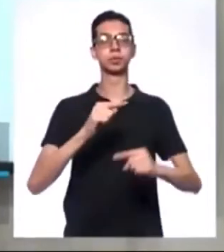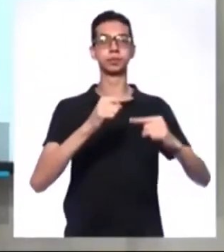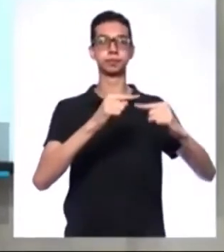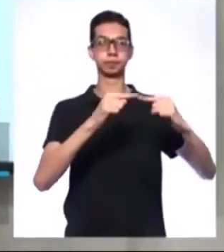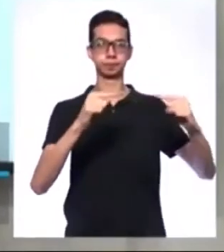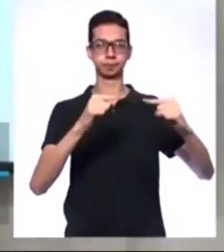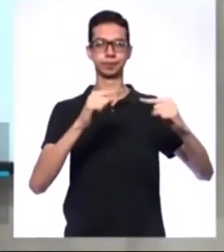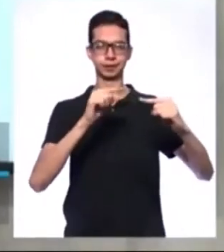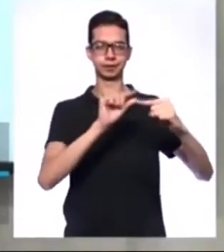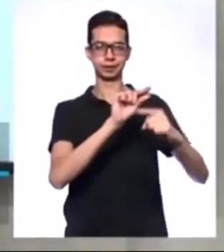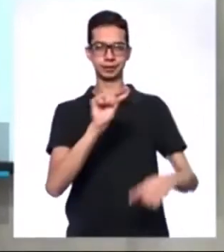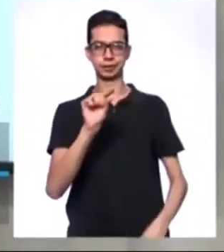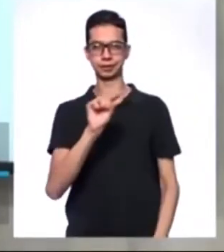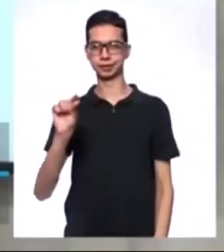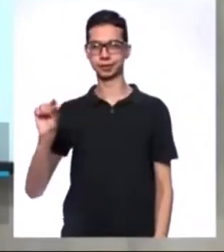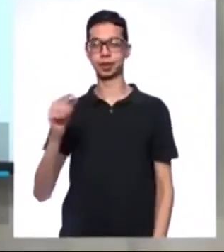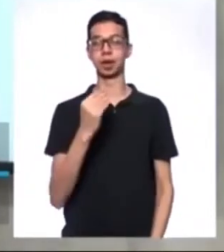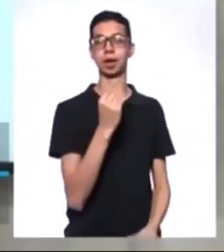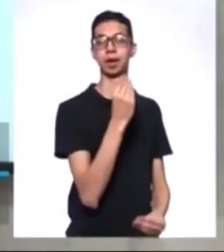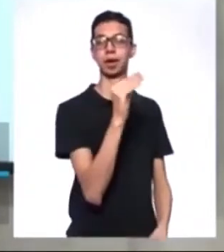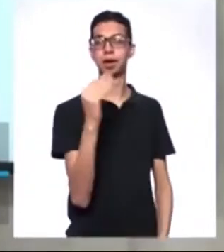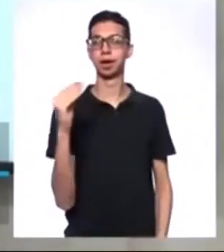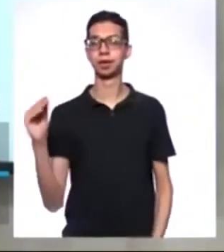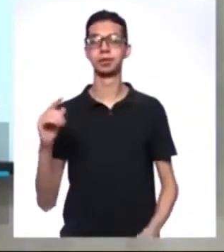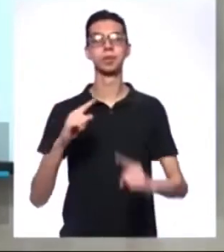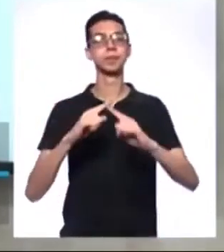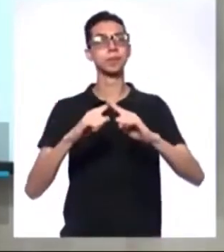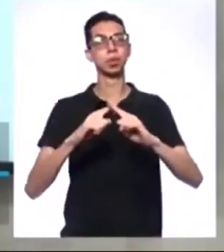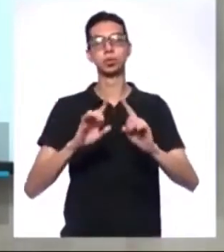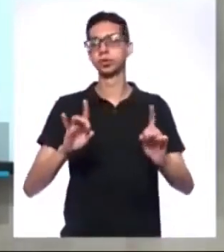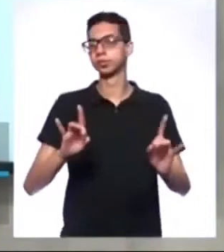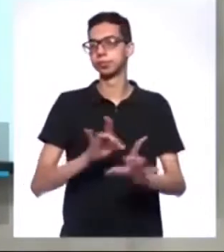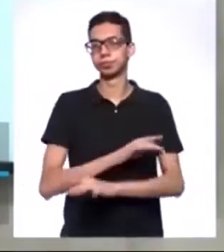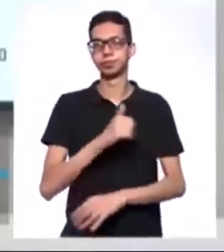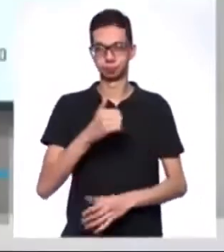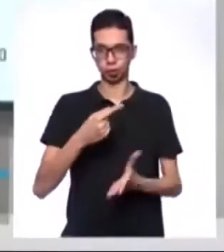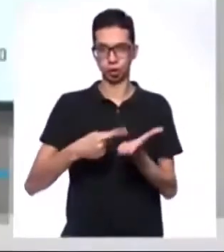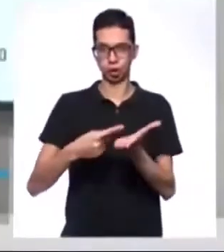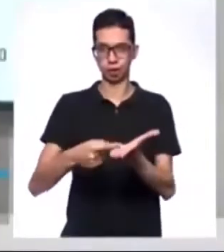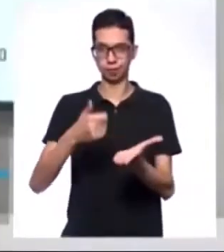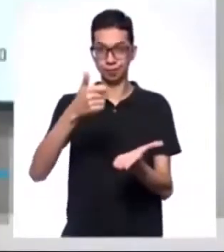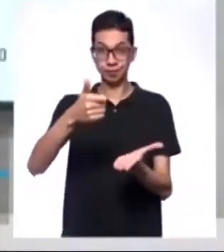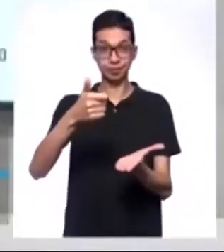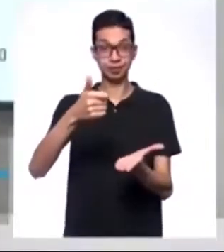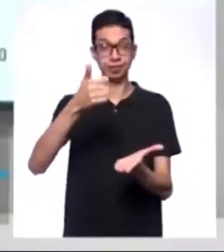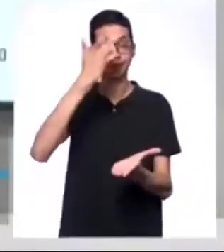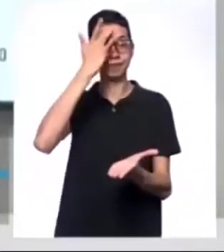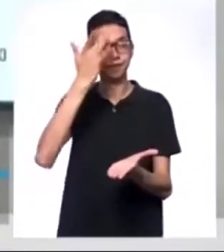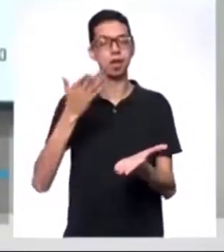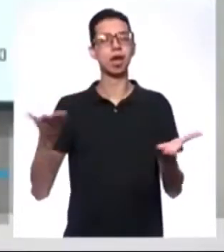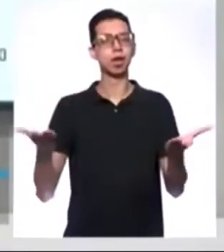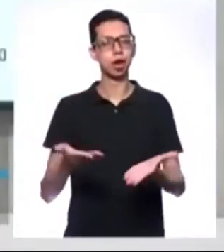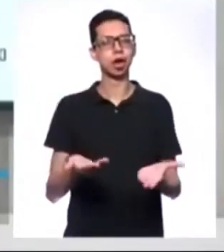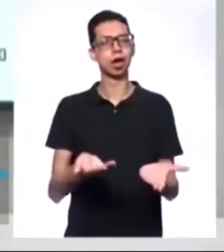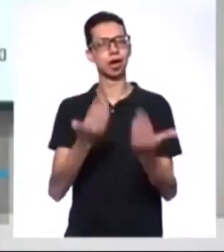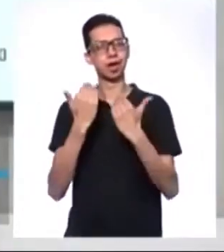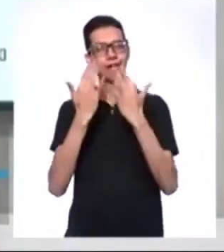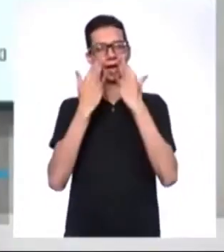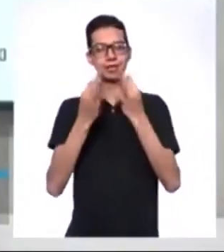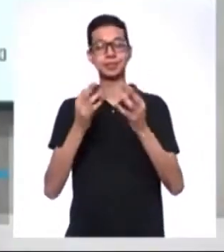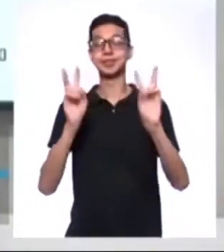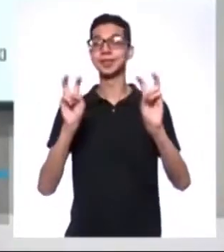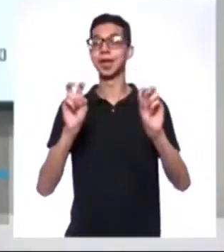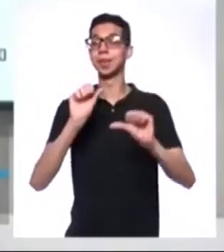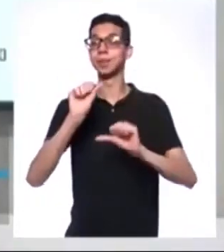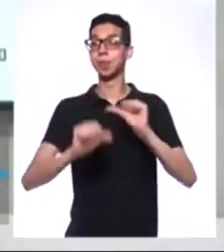multiplicando combinado beleza bom vem comigo a gente vai mudar agora a gente vai mudar de